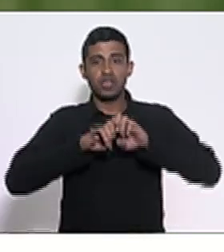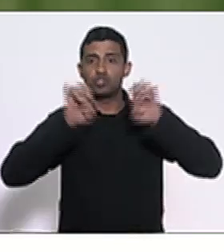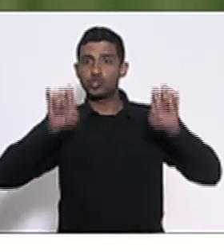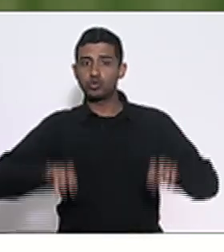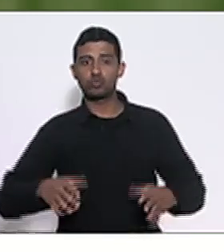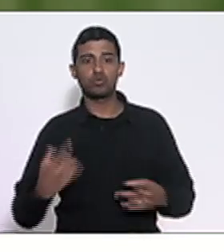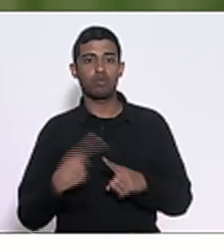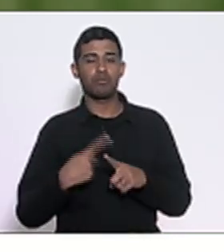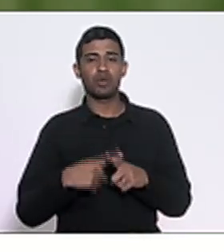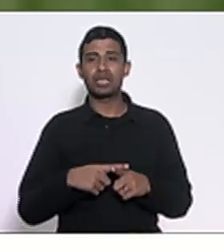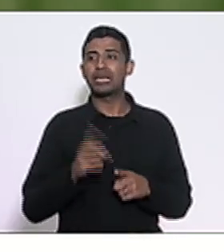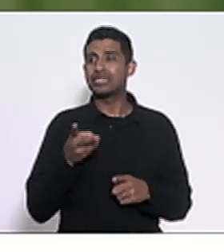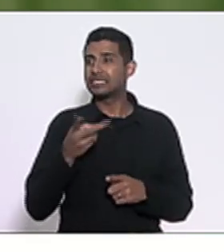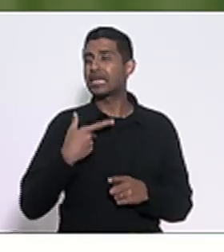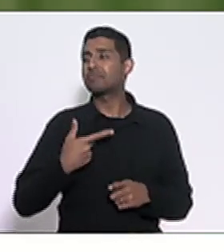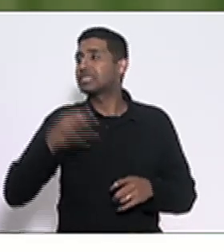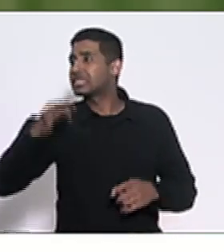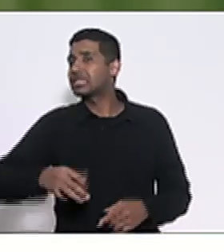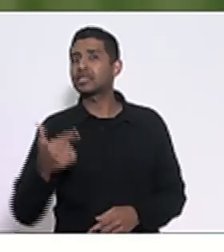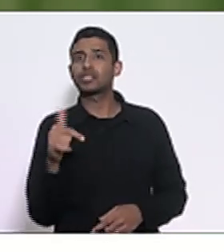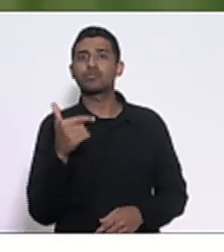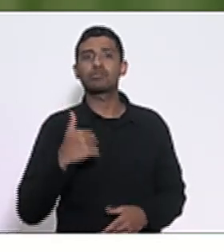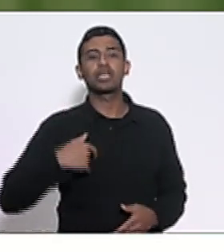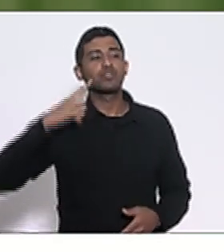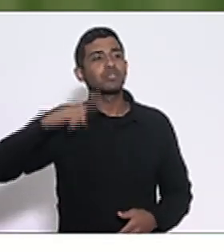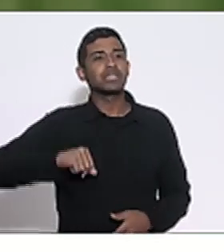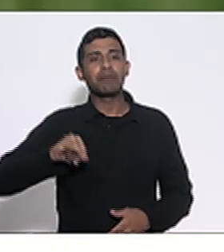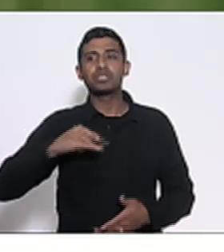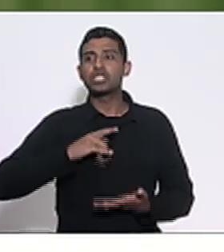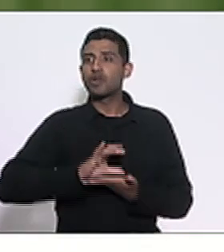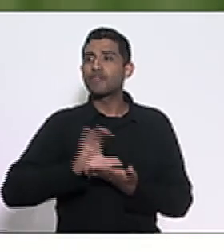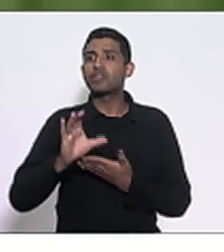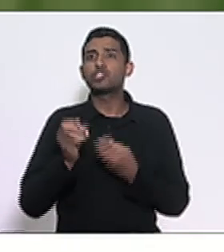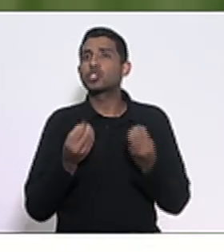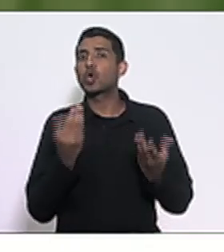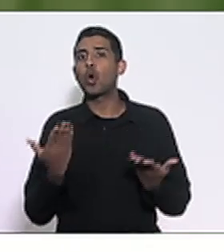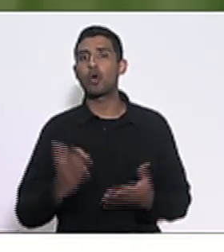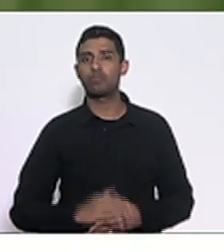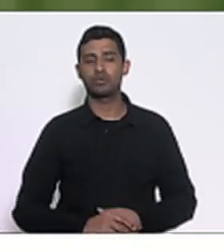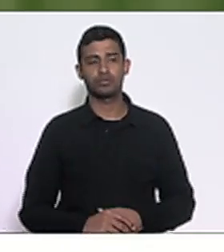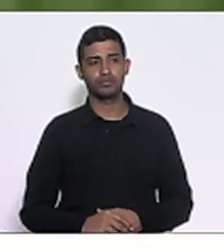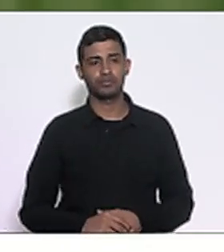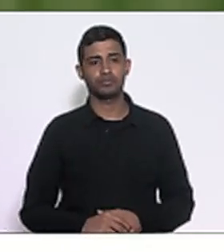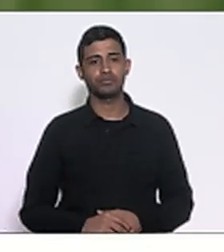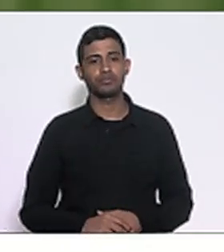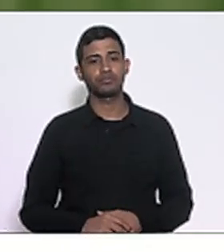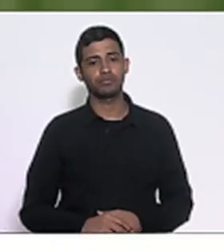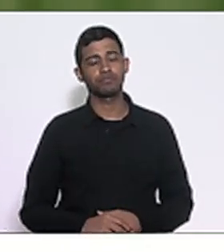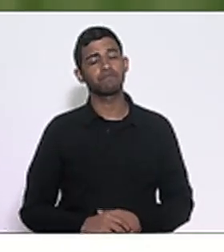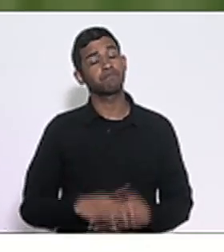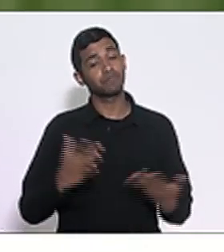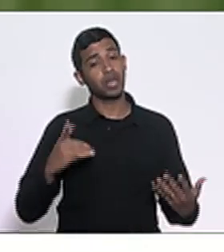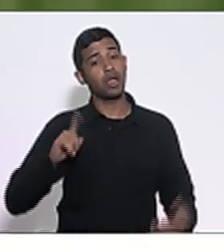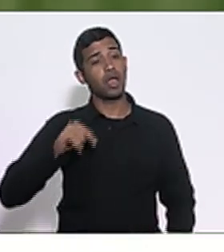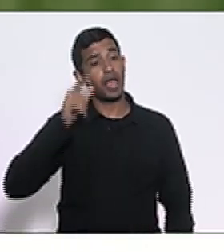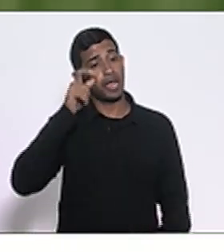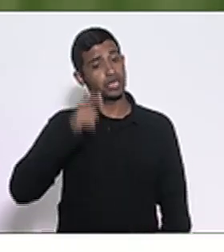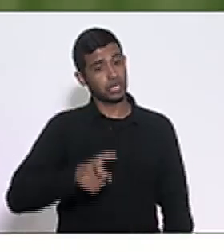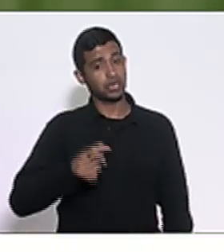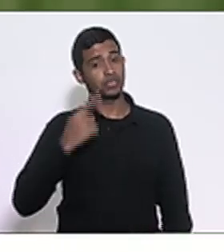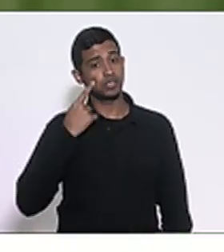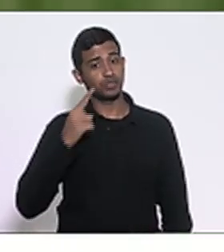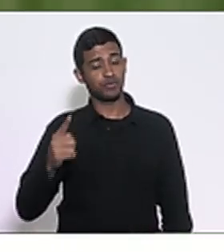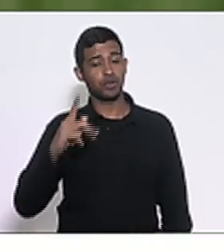sempre fica essa incerteza. Fica, vale a pena investir se a gente sair daqui, como é que fica? Então, é interessante que o Proderj tenha uma